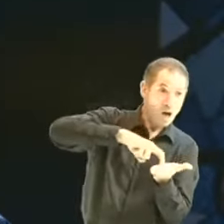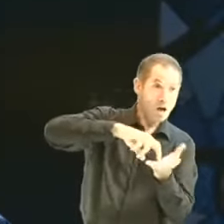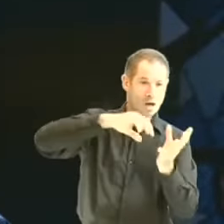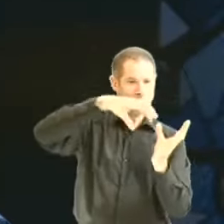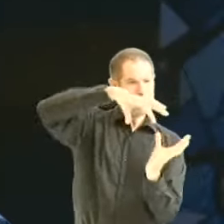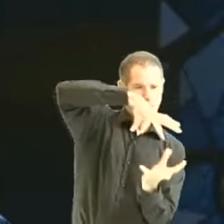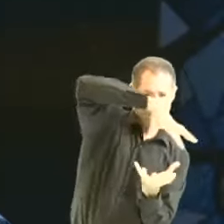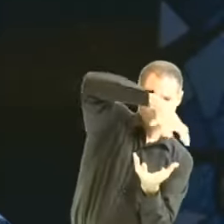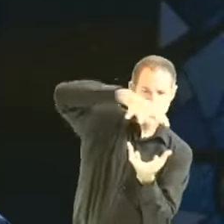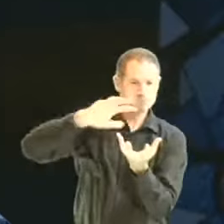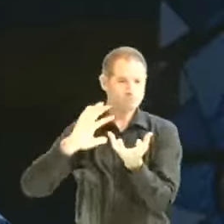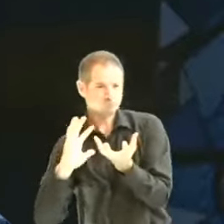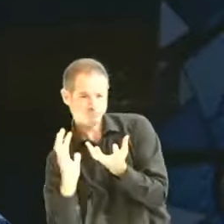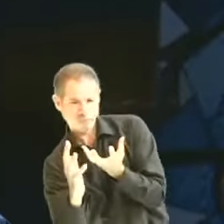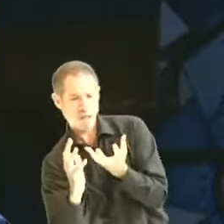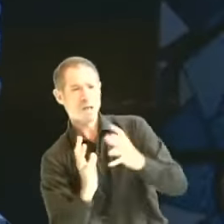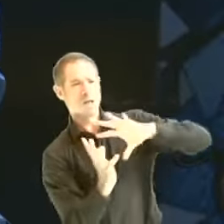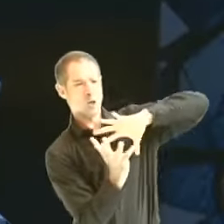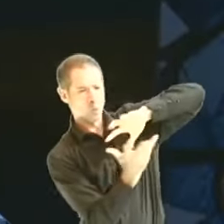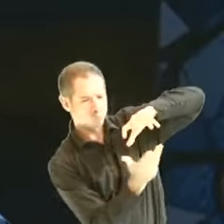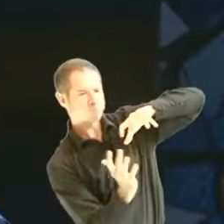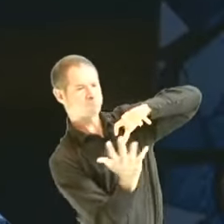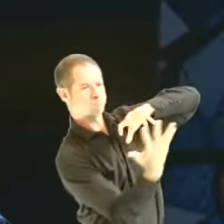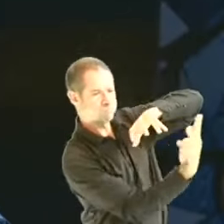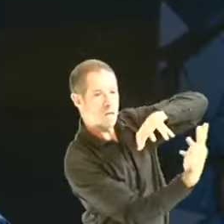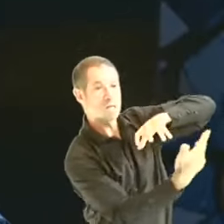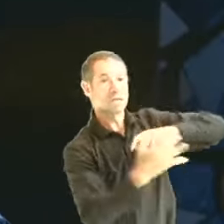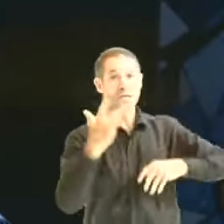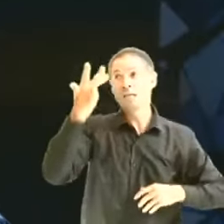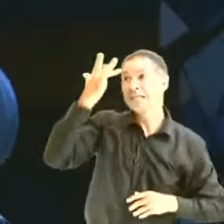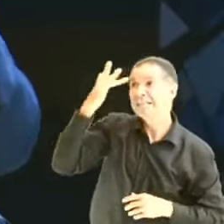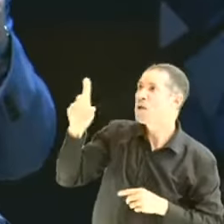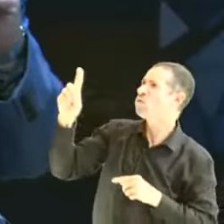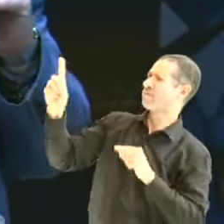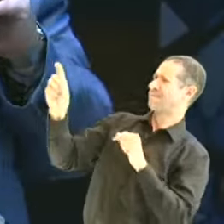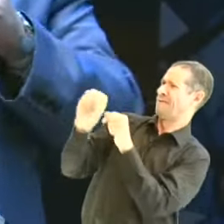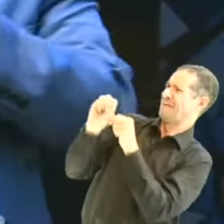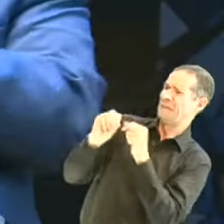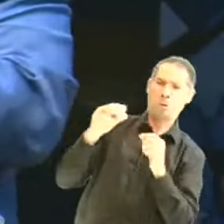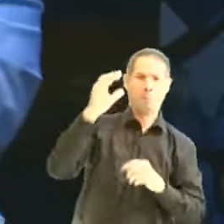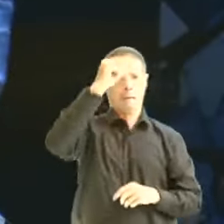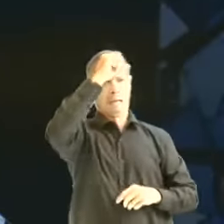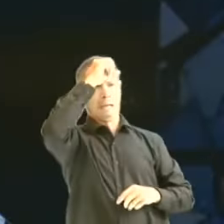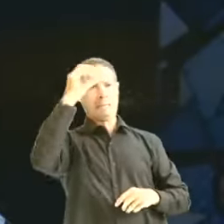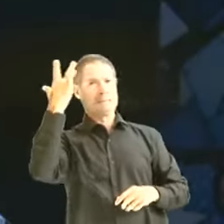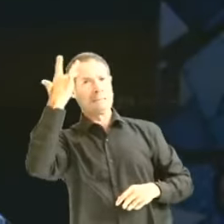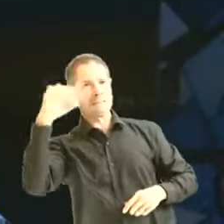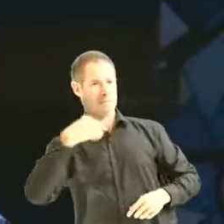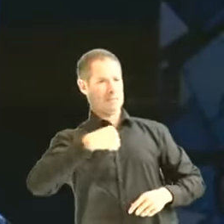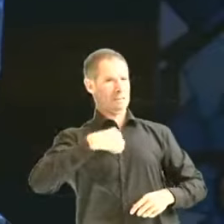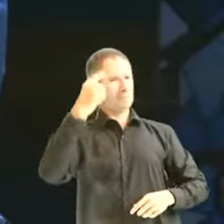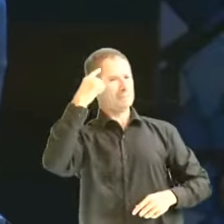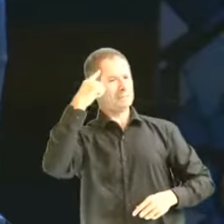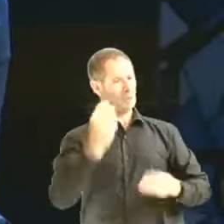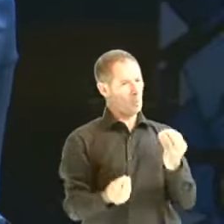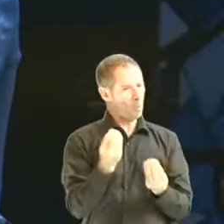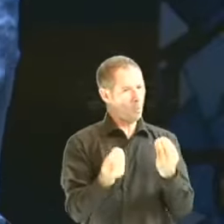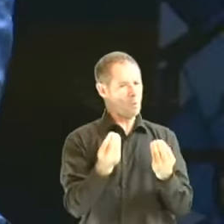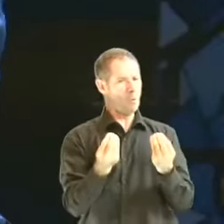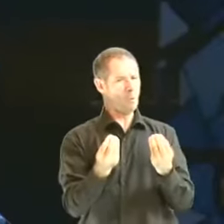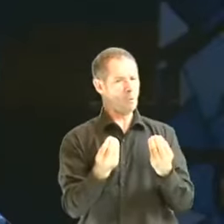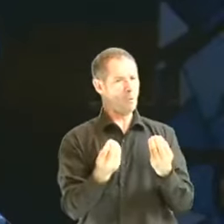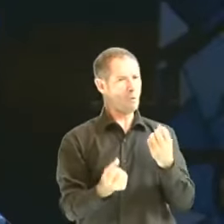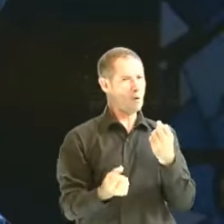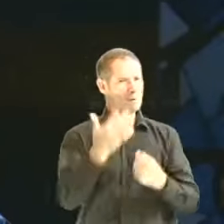ao oriente, no mesmo tempo, eu não sei como é que Deus vai fazer isso, não consigo entender. Eu já fiquei pensando, como é que alguém vai poder ver